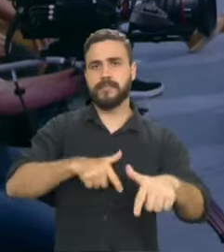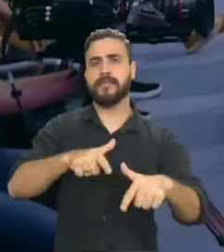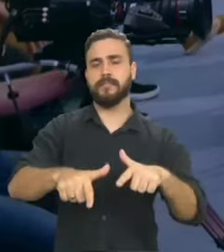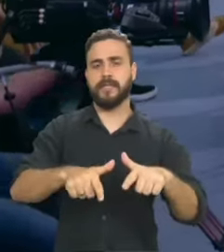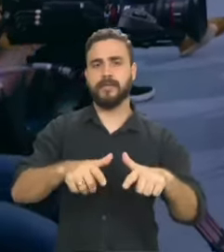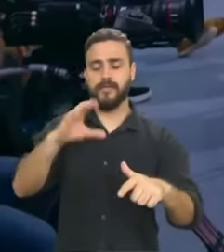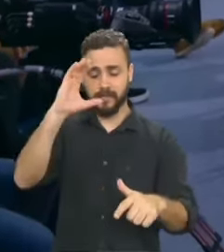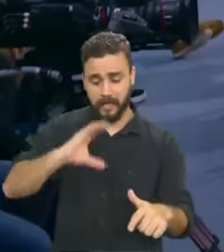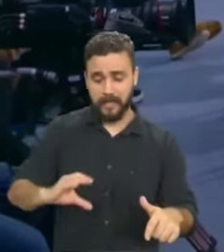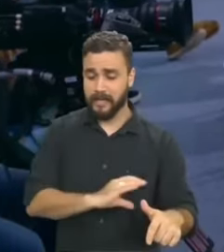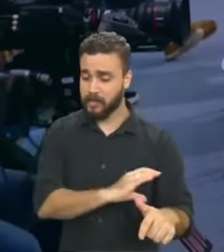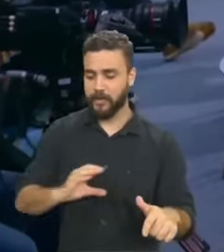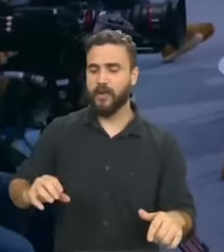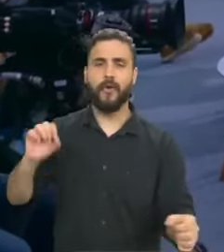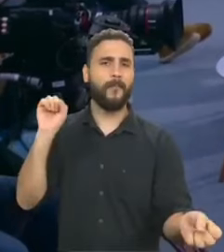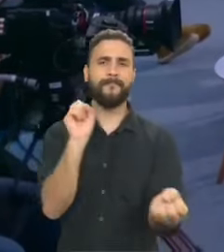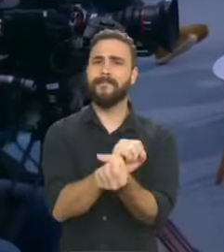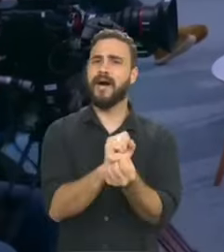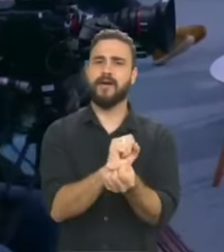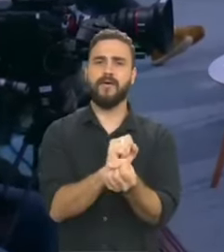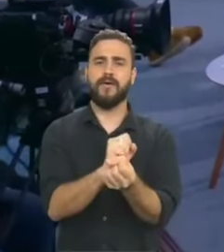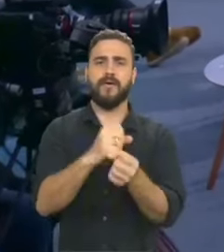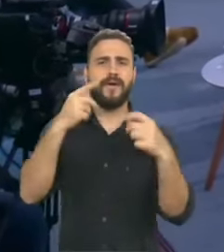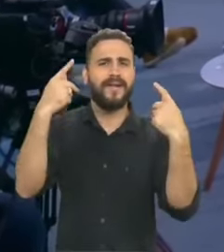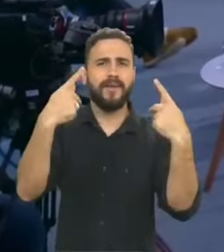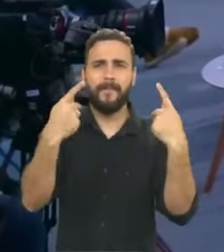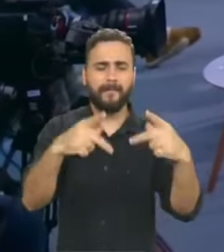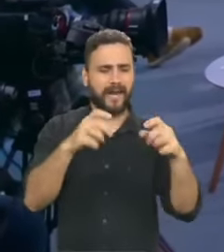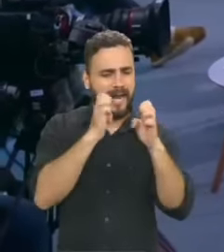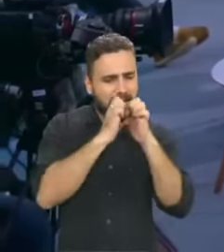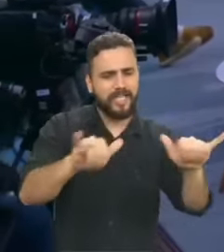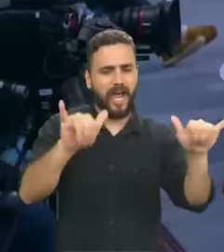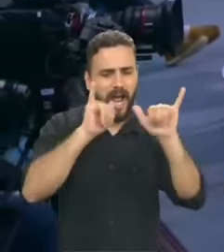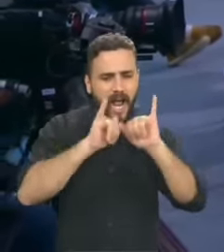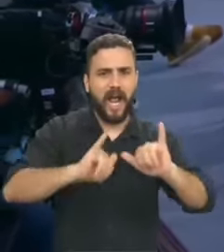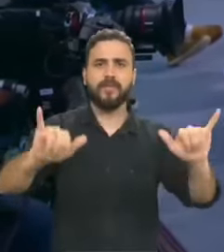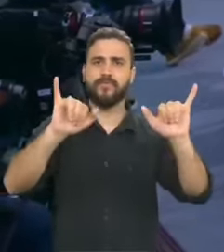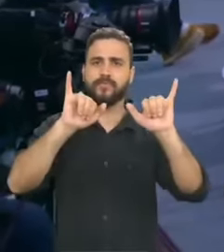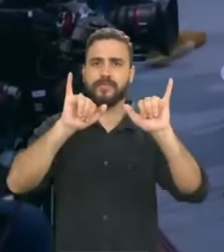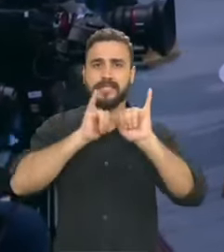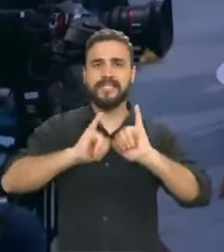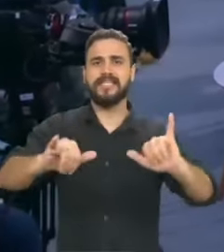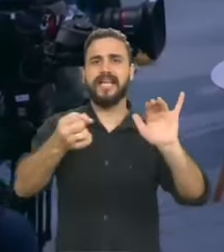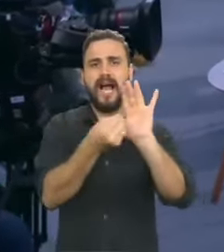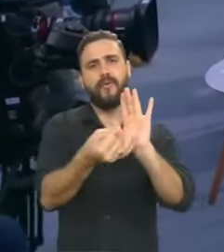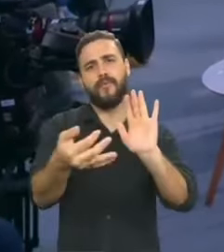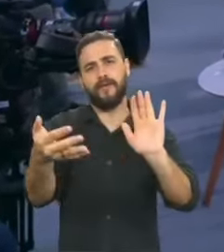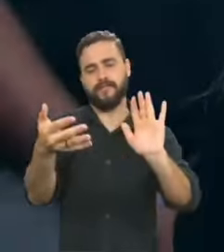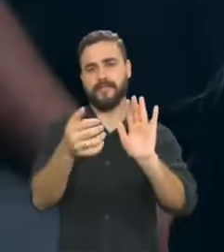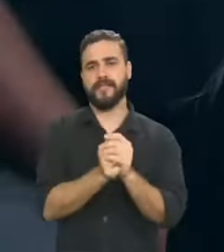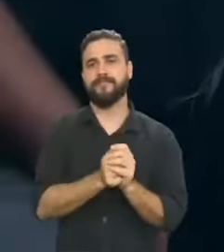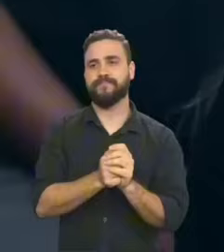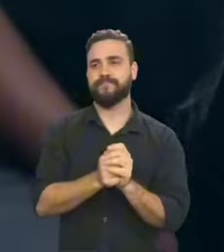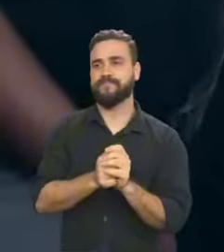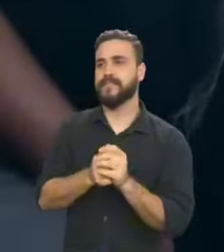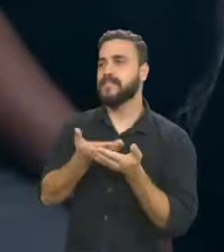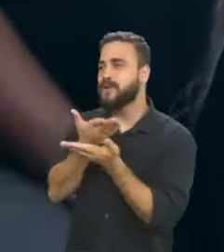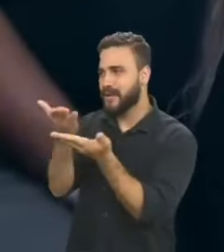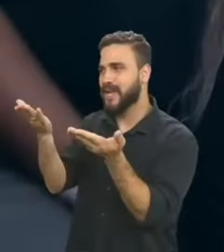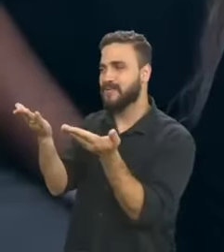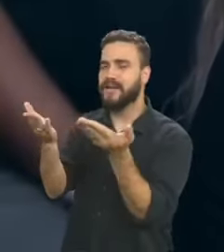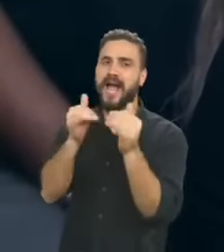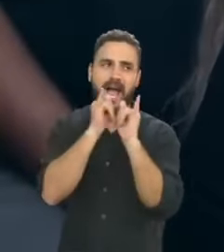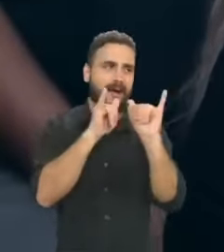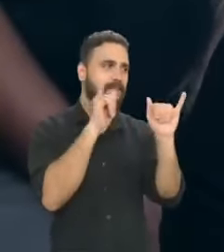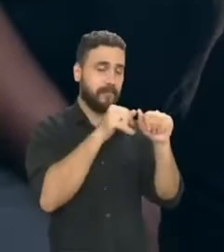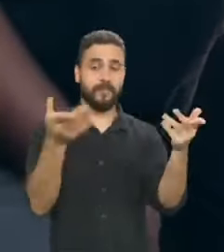o evangelho. Nós, por exemplo, eu quero até abrir uma parêntese para que vocês não esqueçam de fazer isso. Porque quando nós fomos